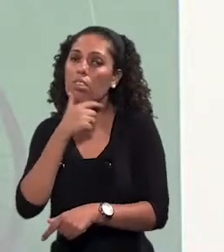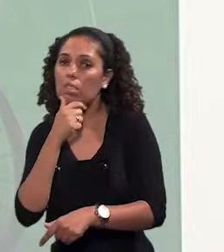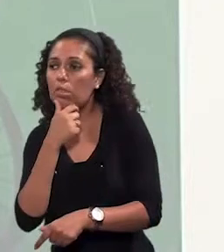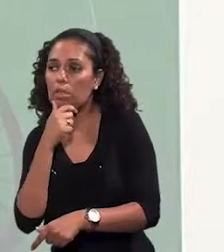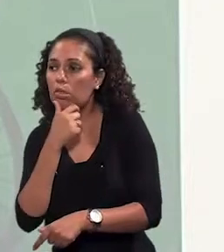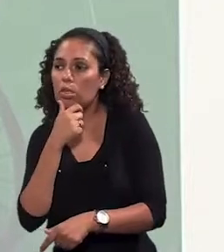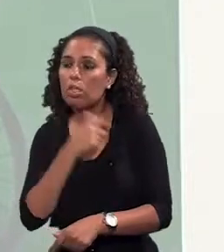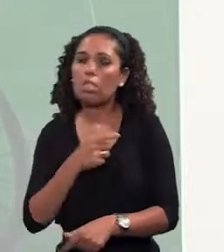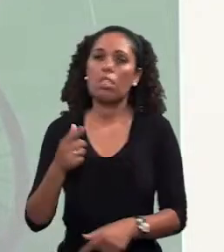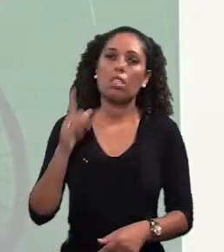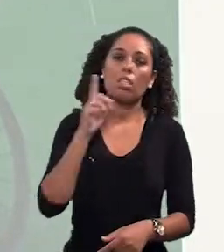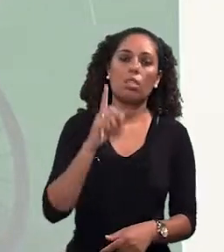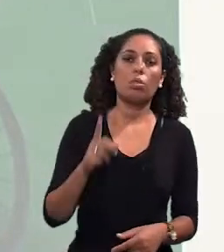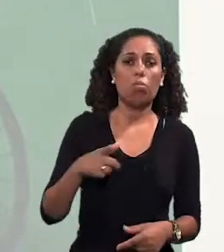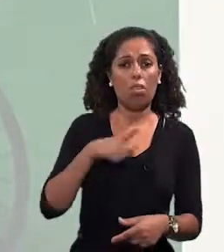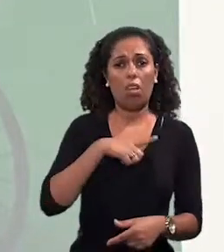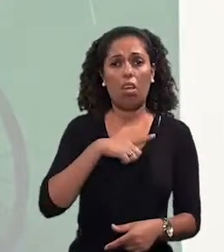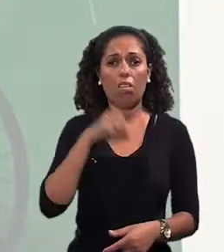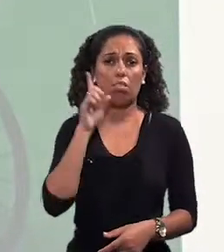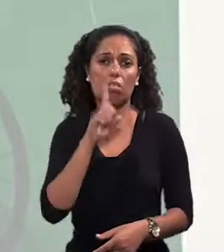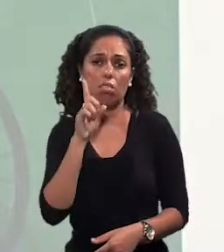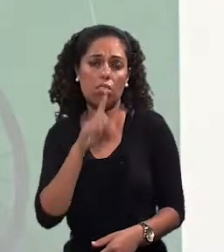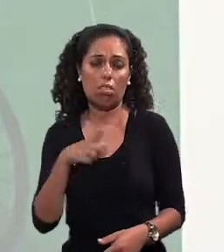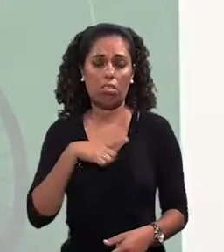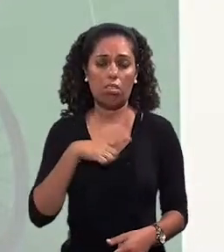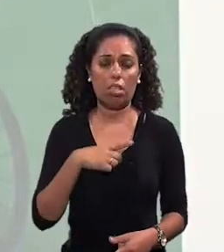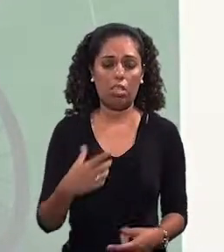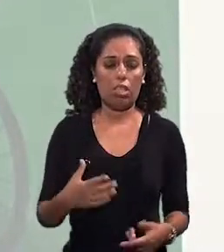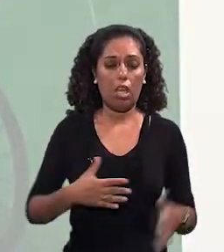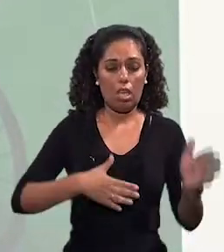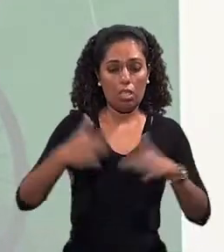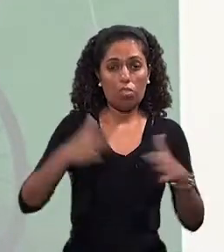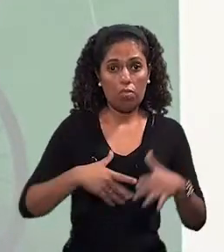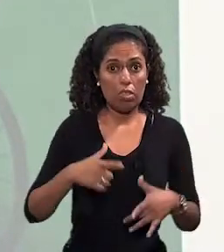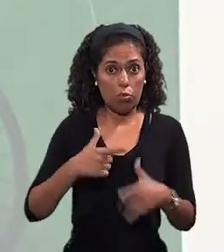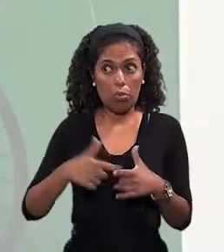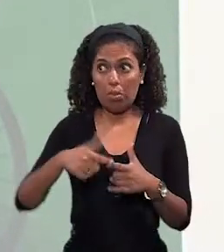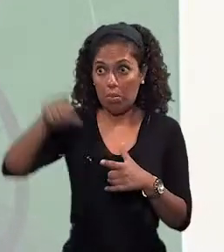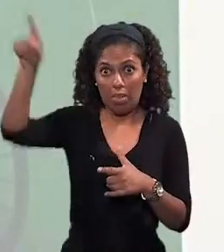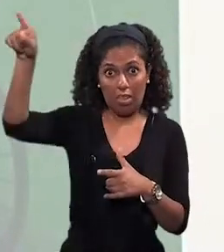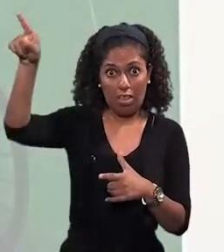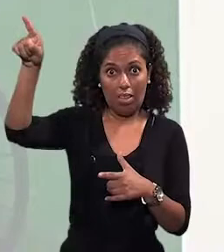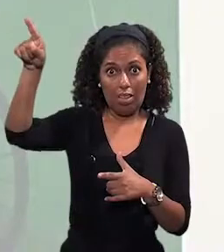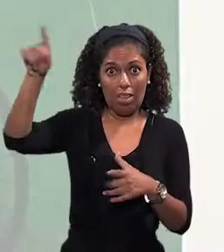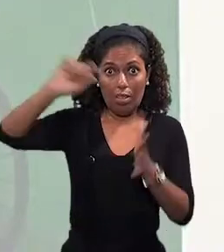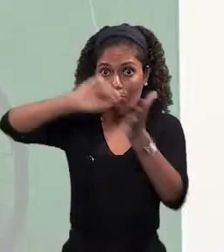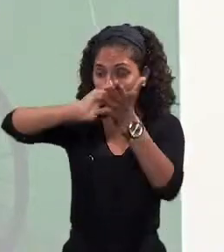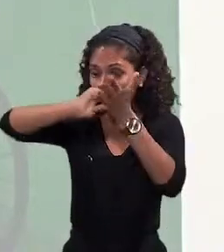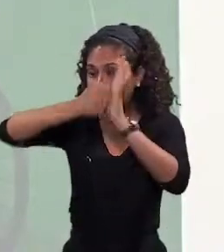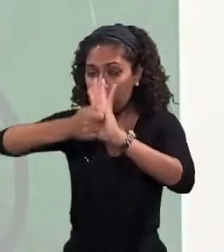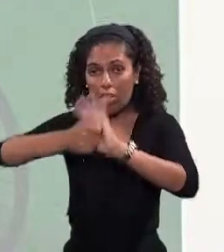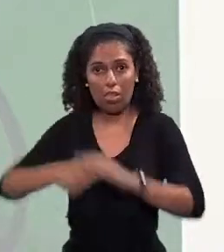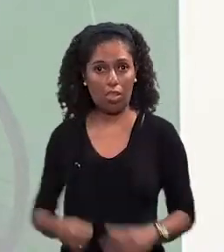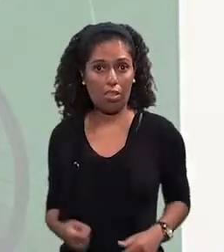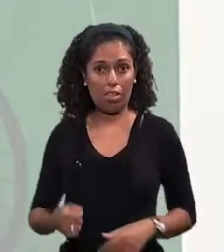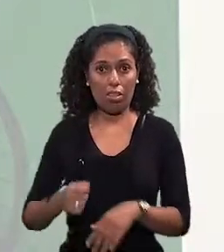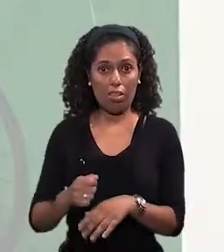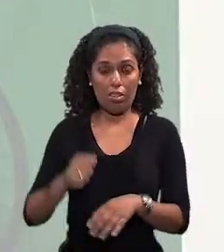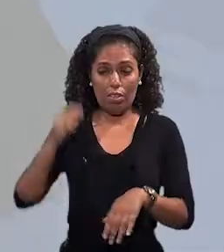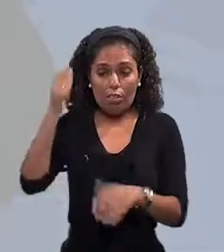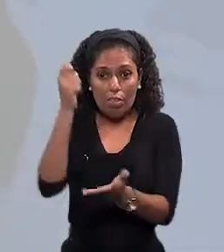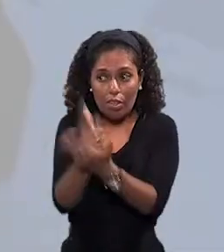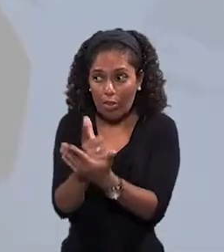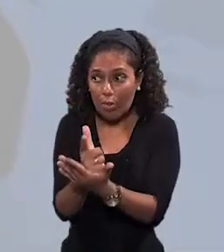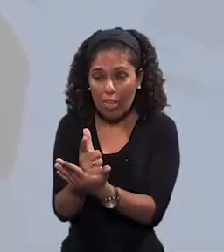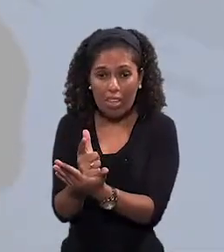Espanha, acontece alguma coisa do gênero com o clube fecha, amigo, acabou. A multa é bilionária. Sim.